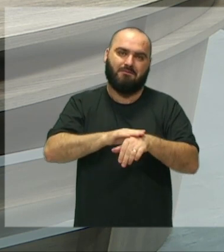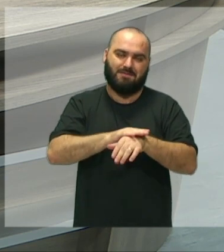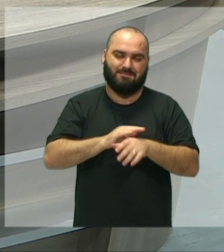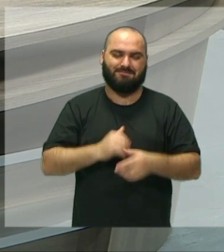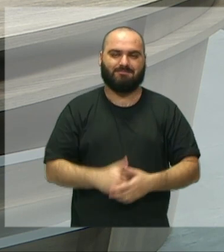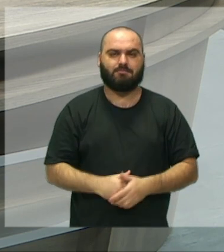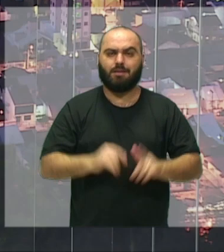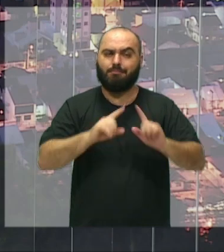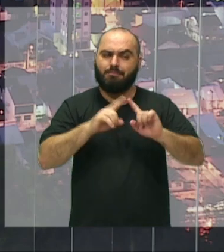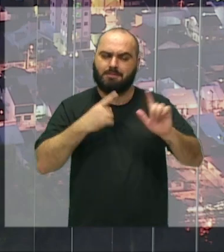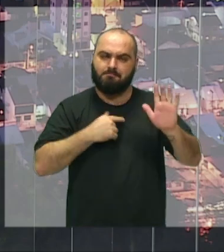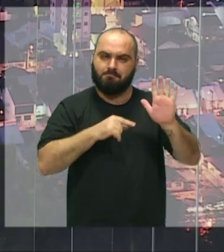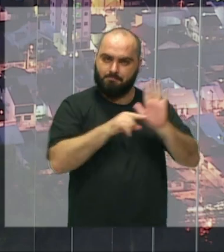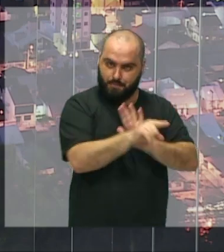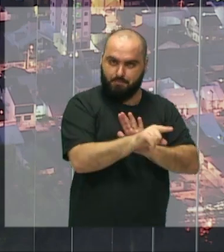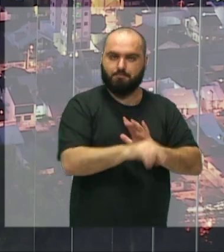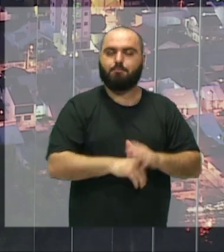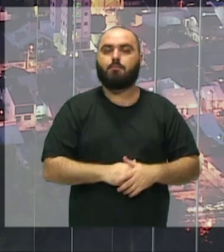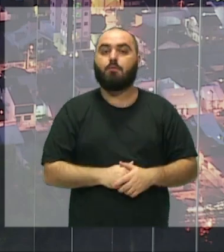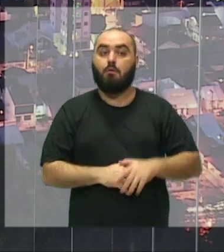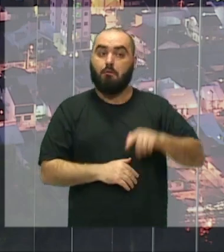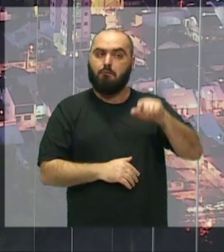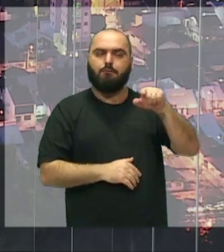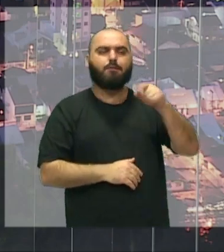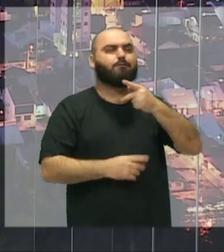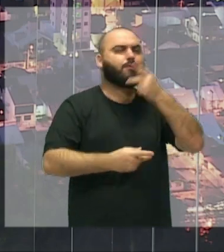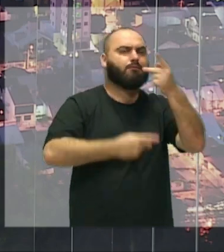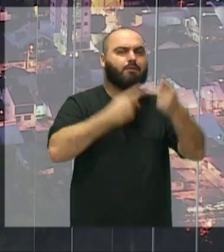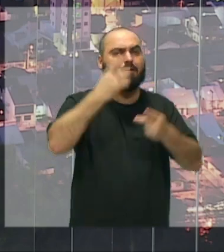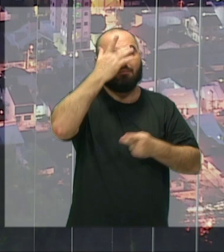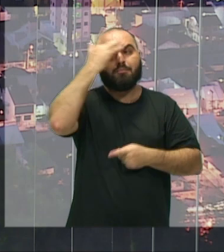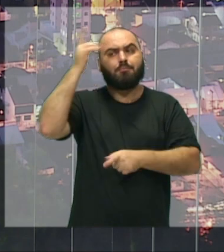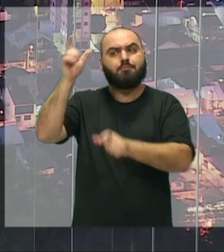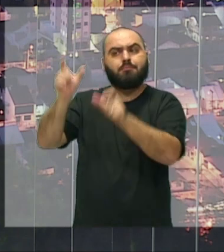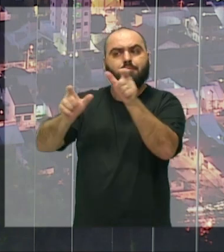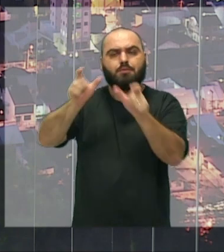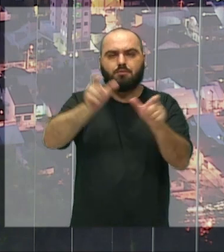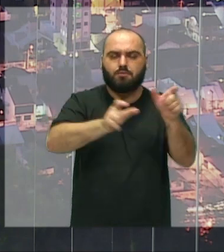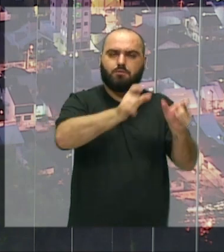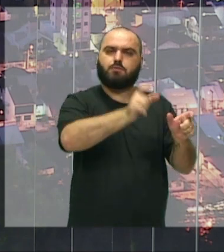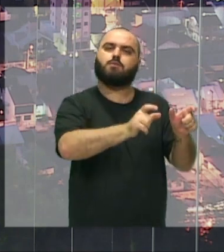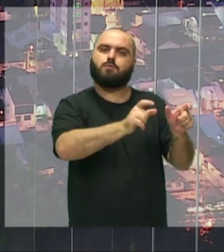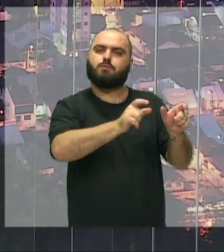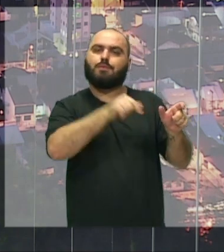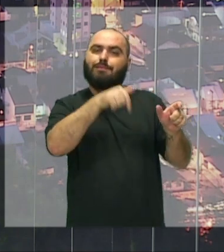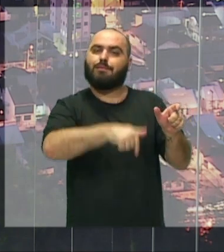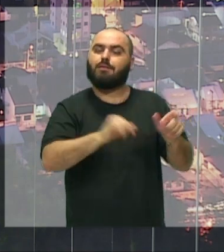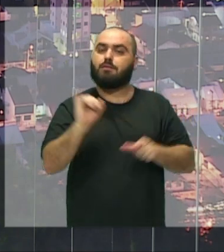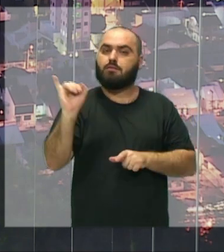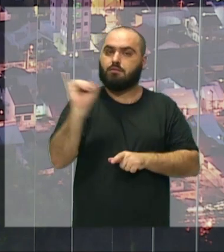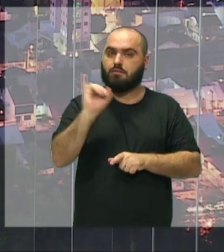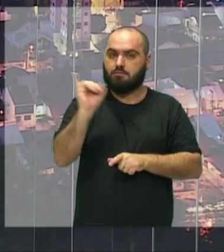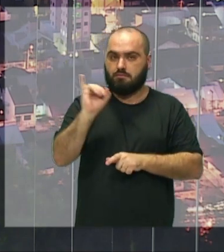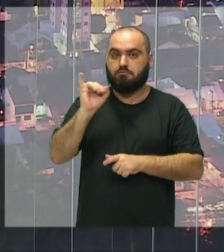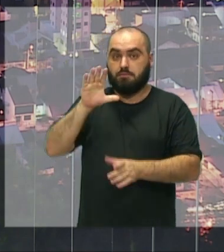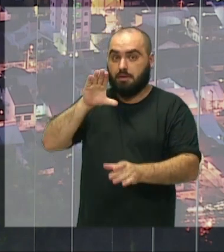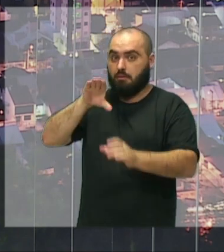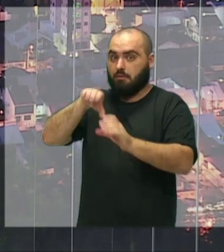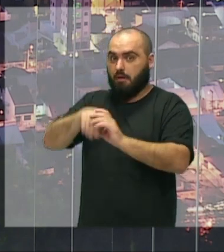mais especificamente, né? O senhor falava de algumas figuras, né, de proeminência daqui de Itajaí, que inclusive estão